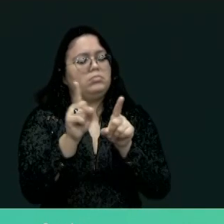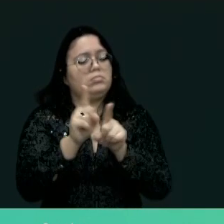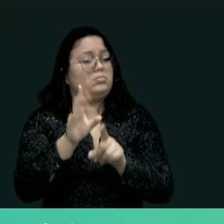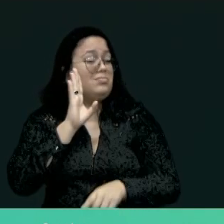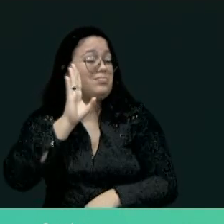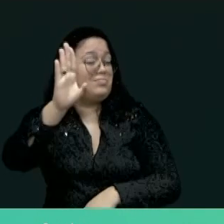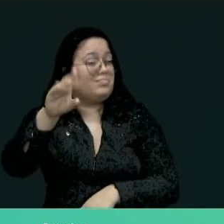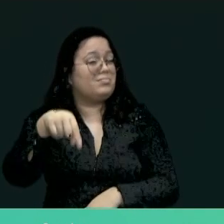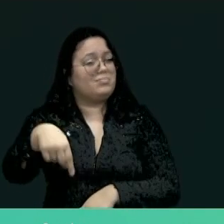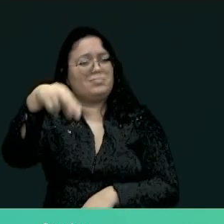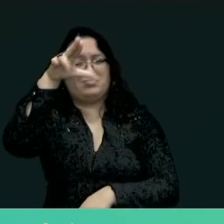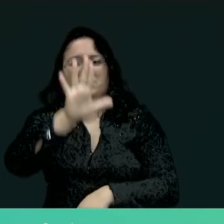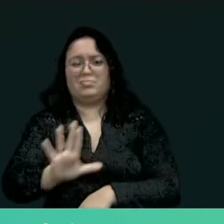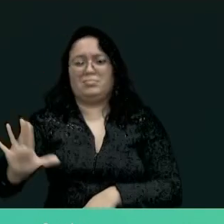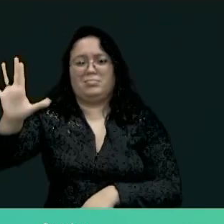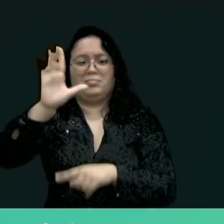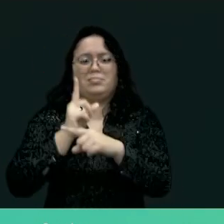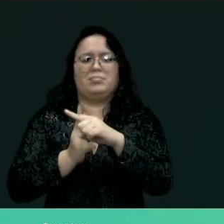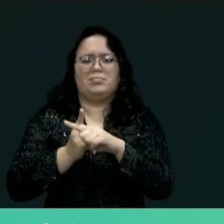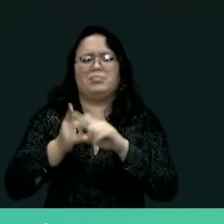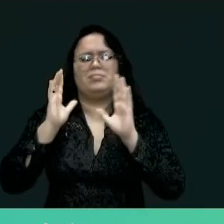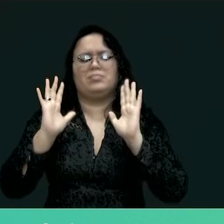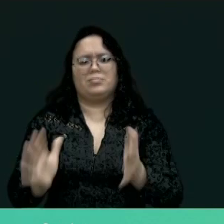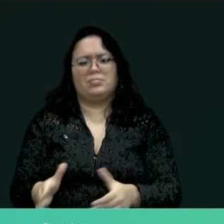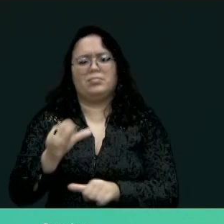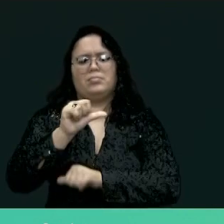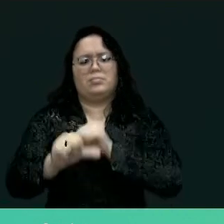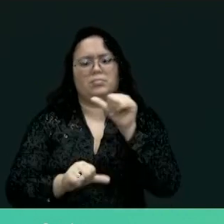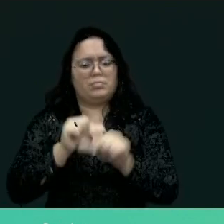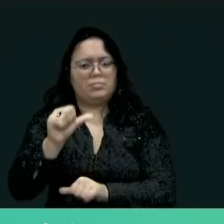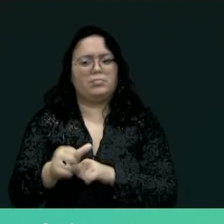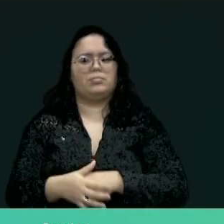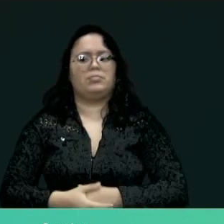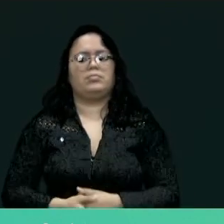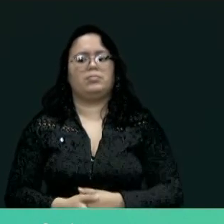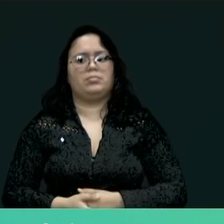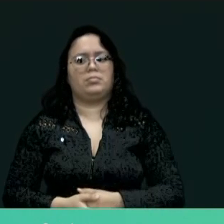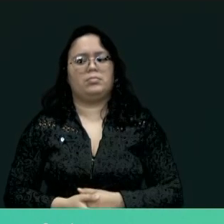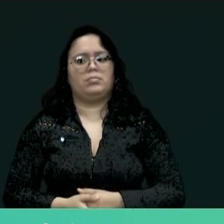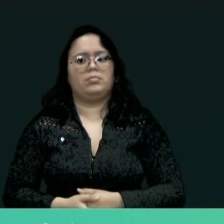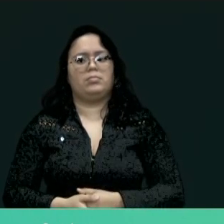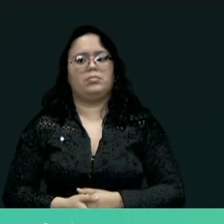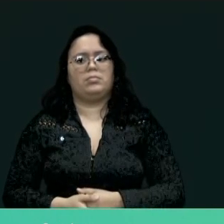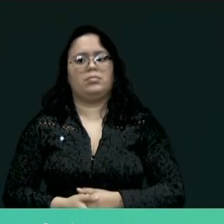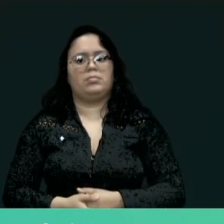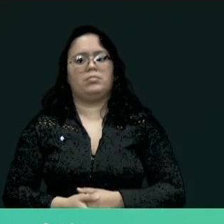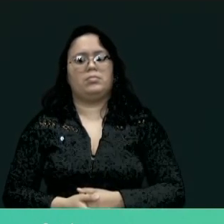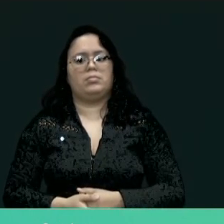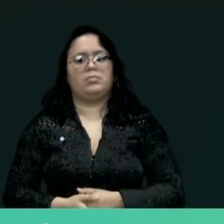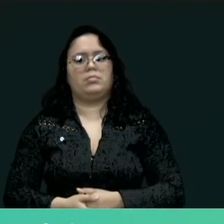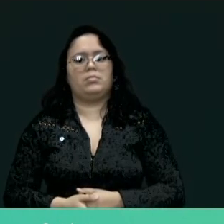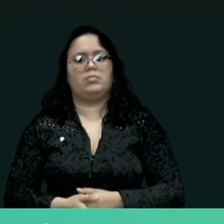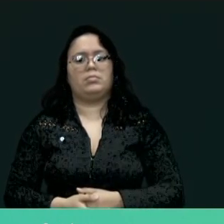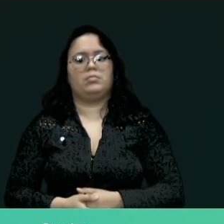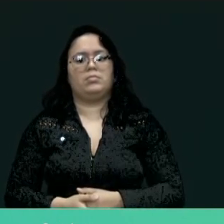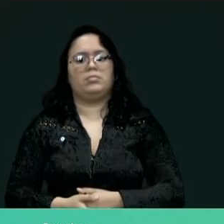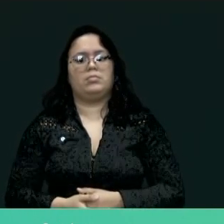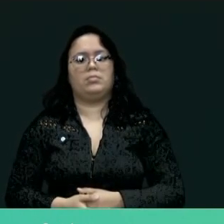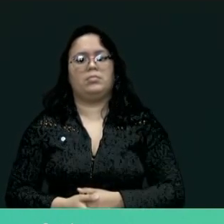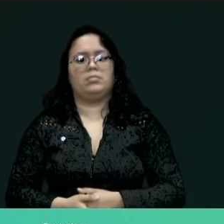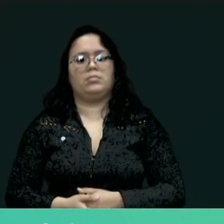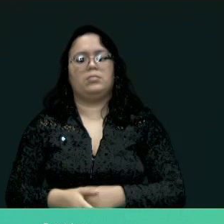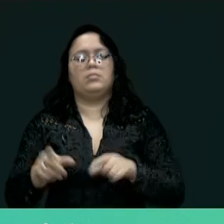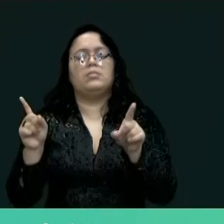principalmente a região Nordeste, pela quantidade de recursos renováveis que possui, não só os recursos renováveis de